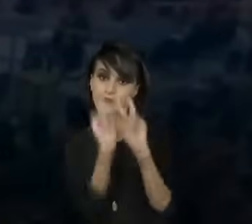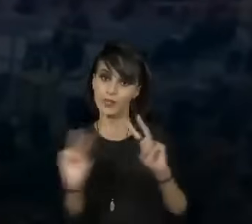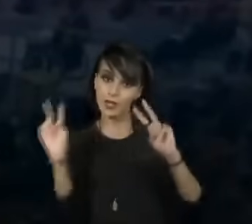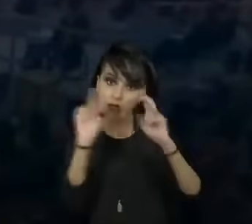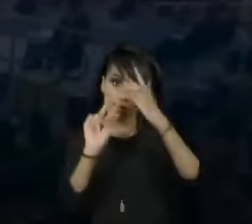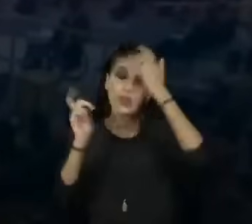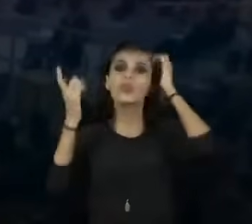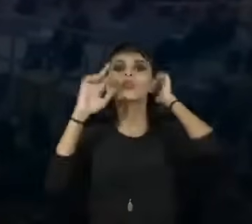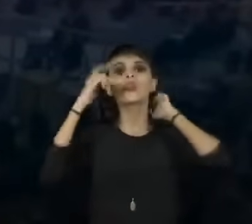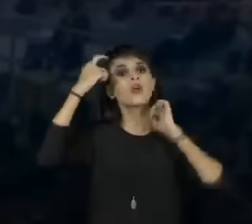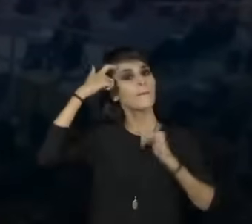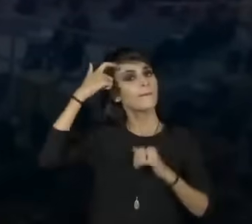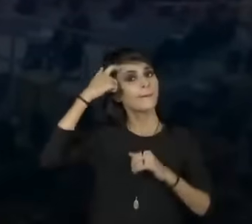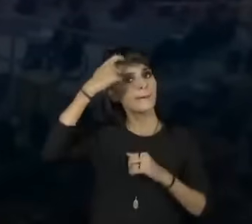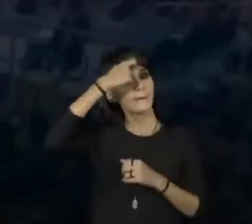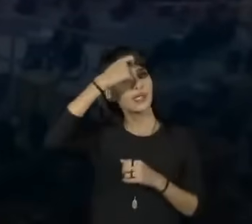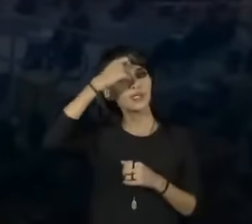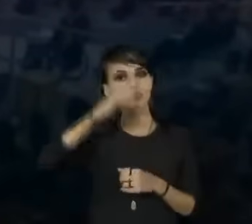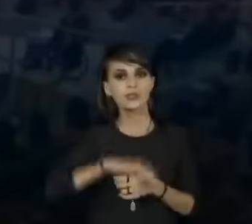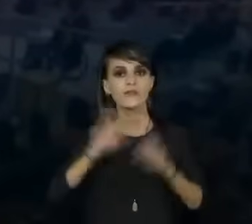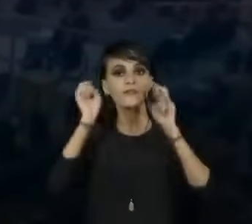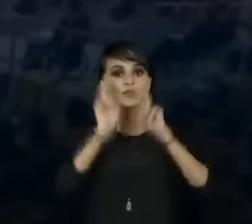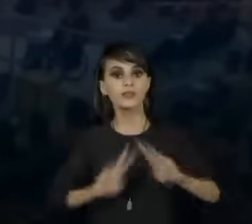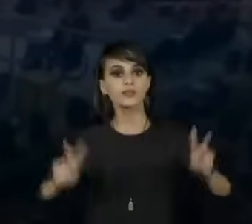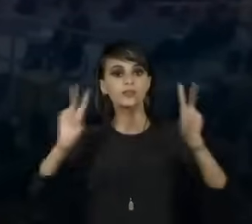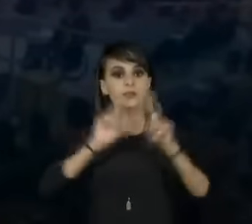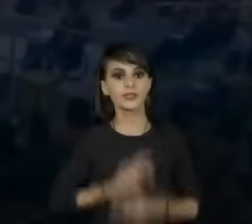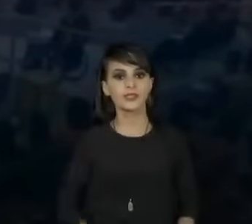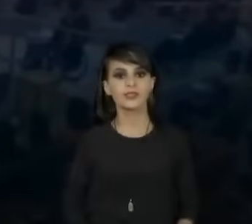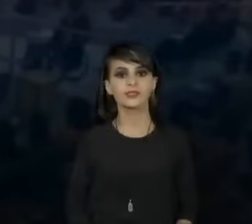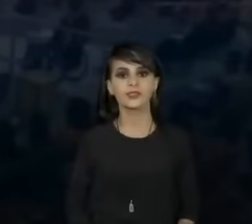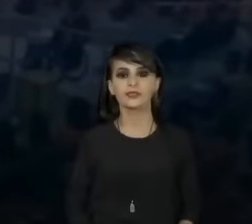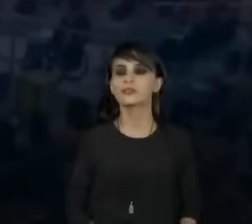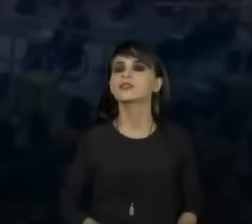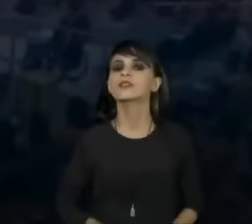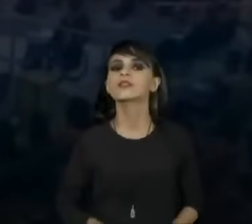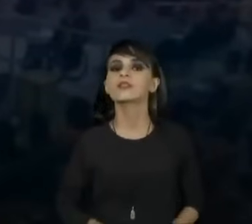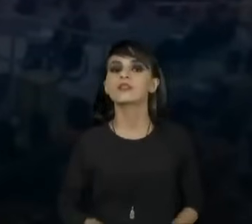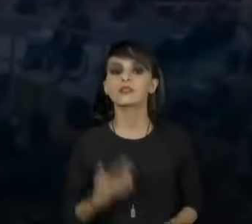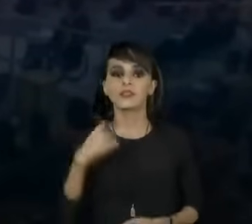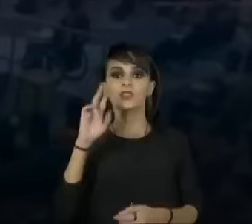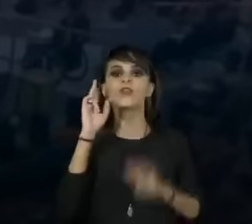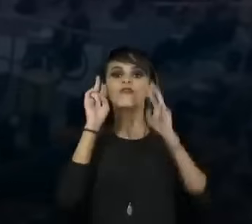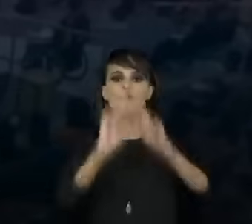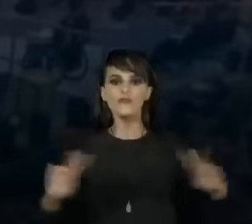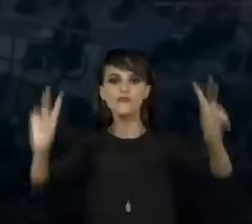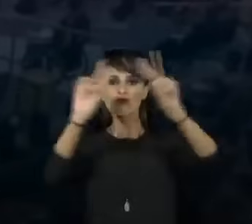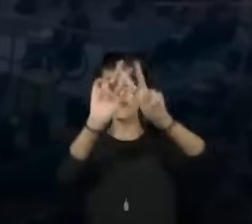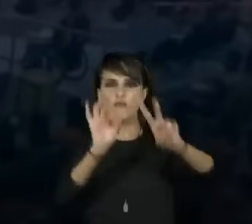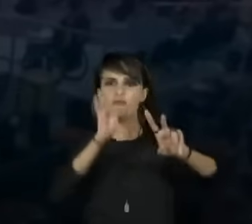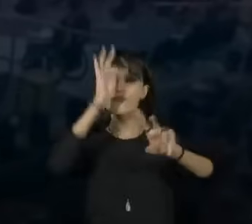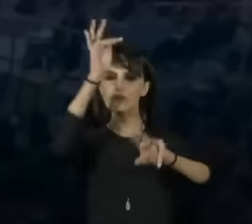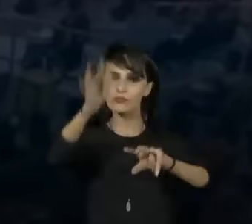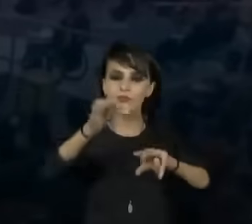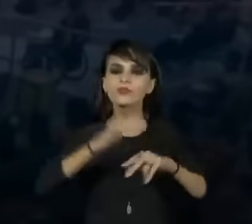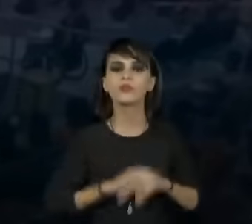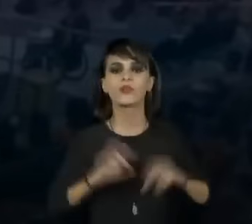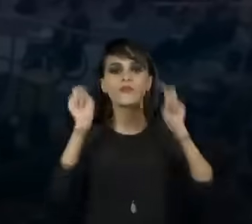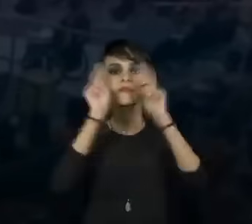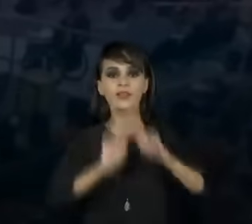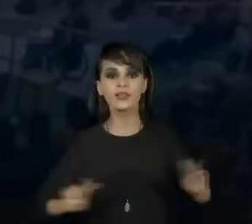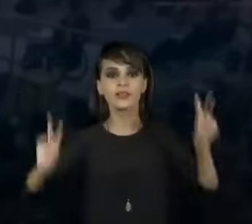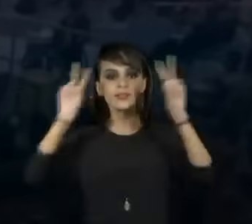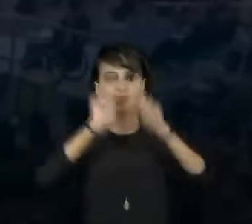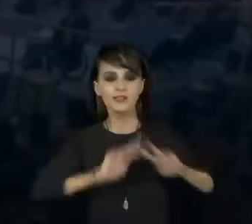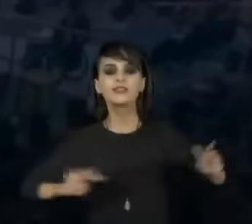mente uma pessoa Deão é uma pessoa que está à frente das outras uma pessoa de visão vê o que